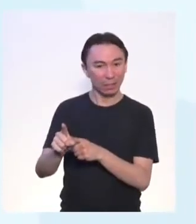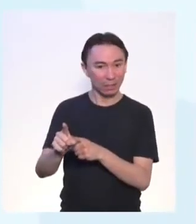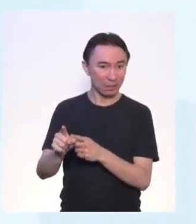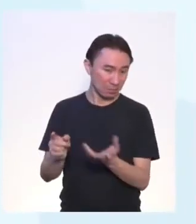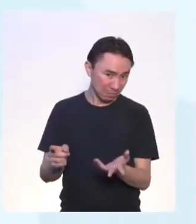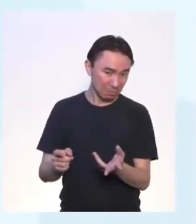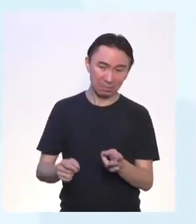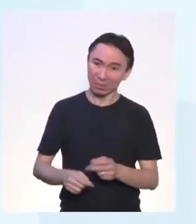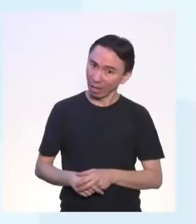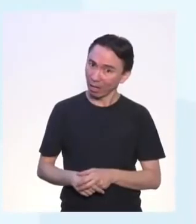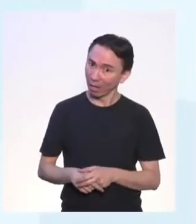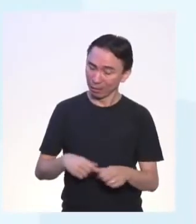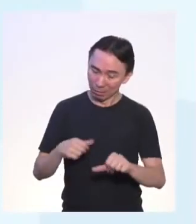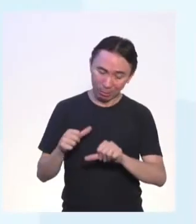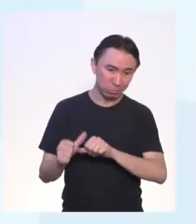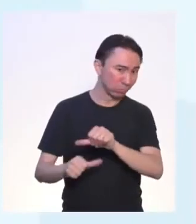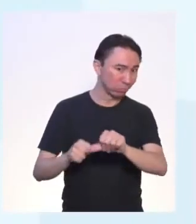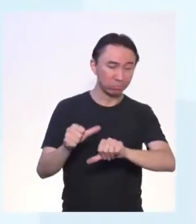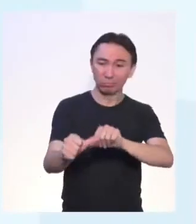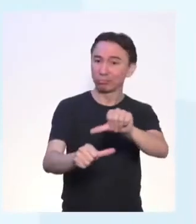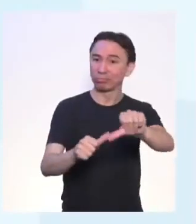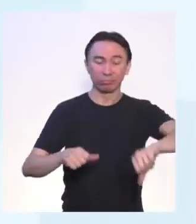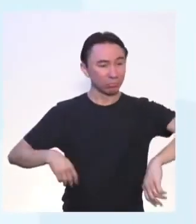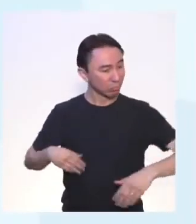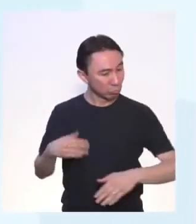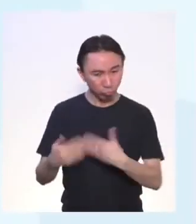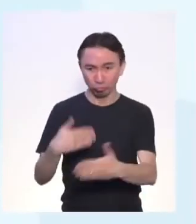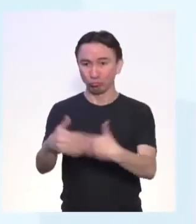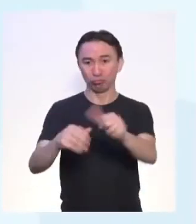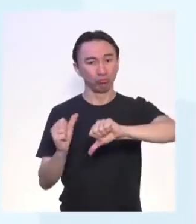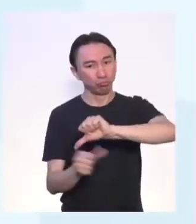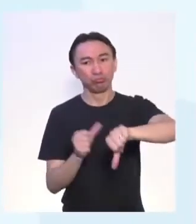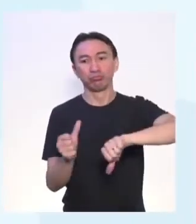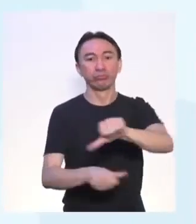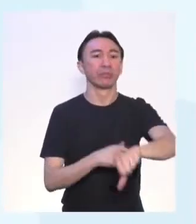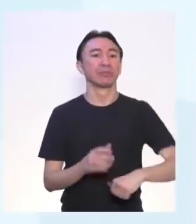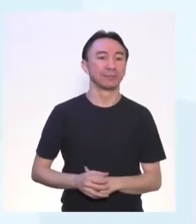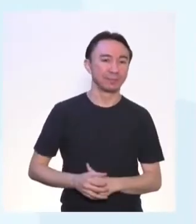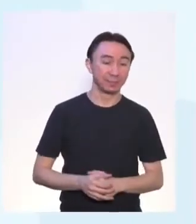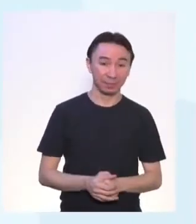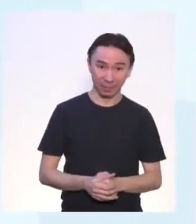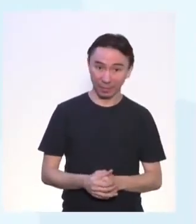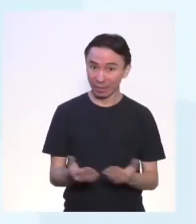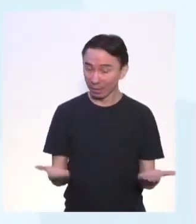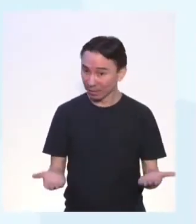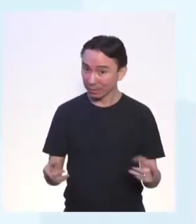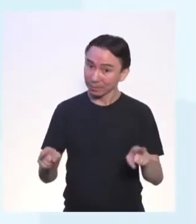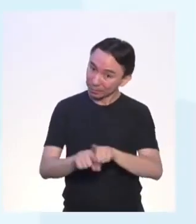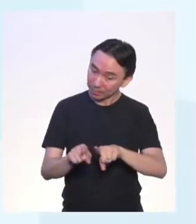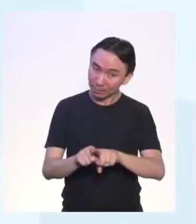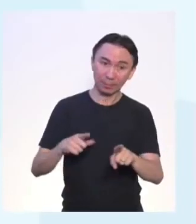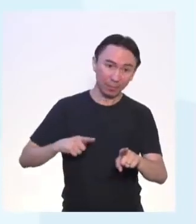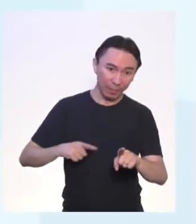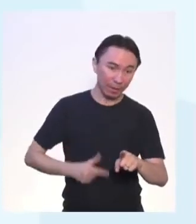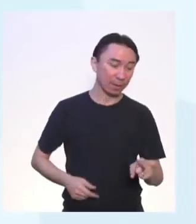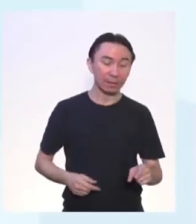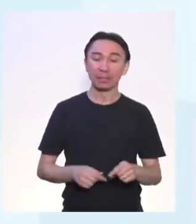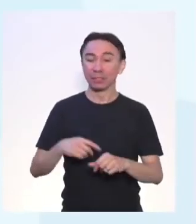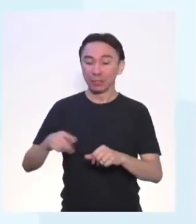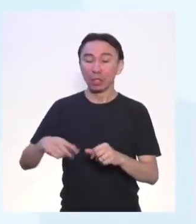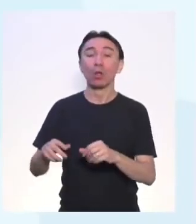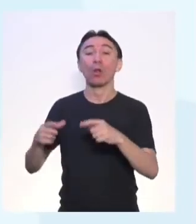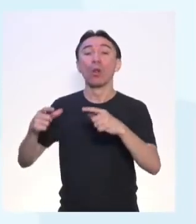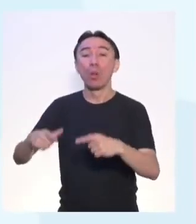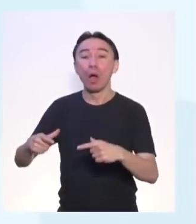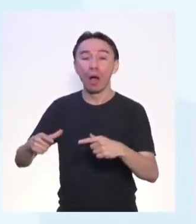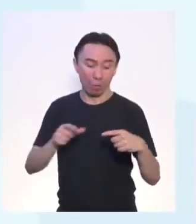as evoluções e temos as modificações. E a variação geográfica, né? Ou seja,